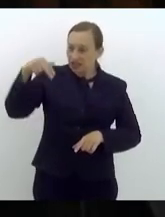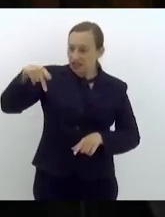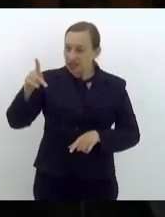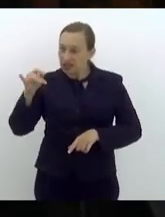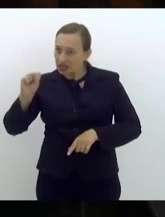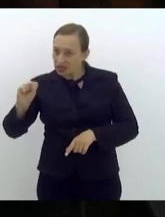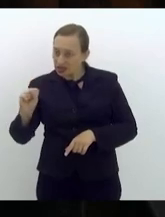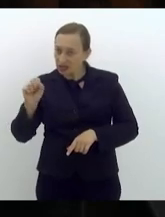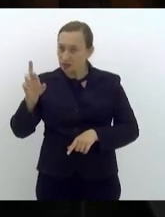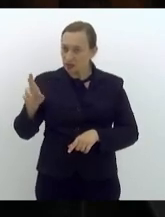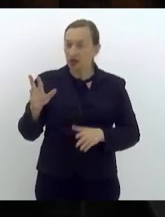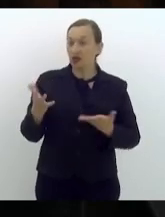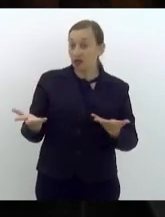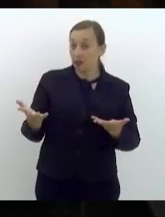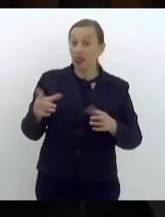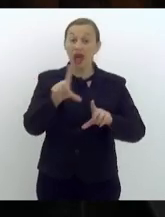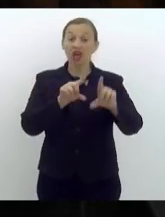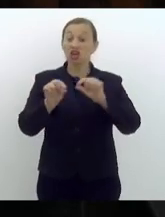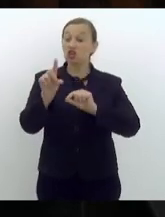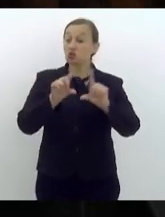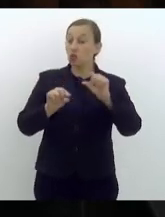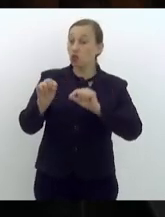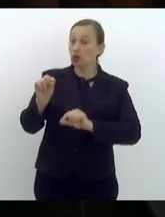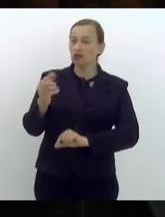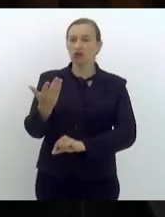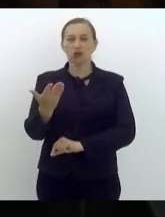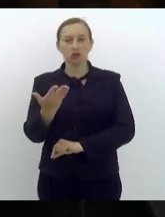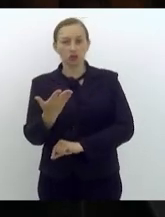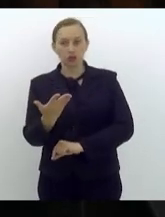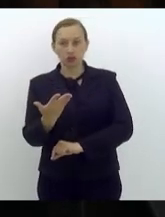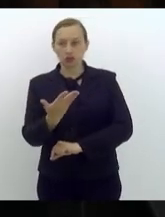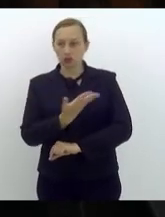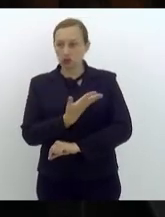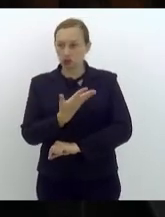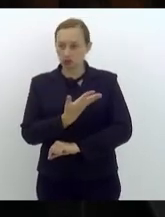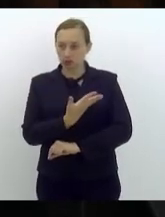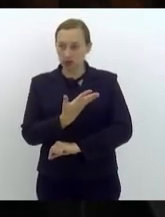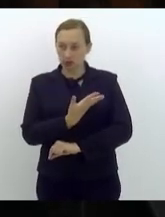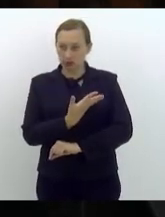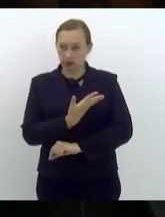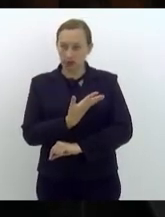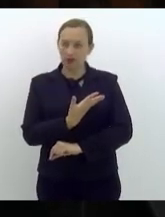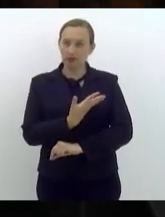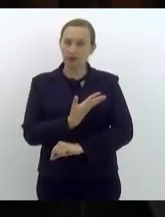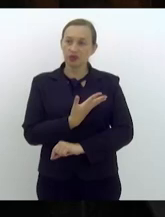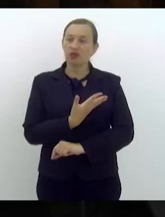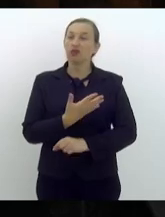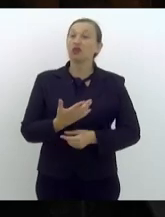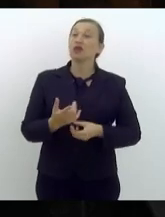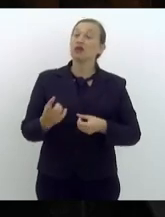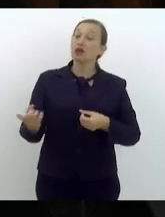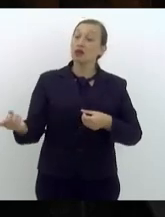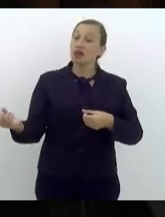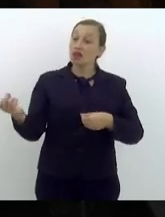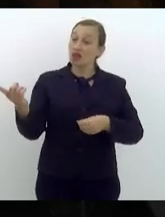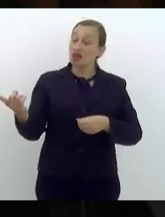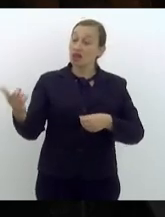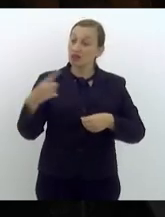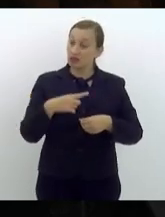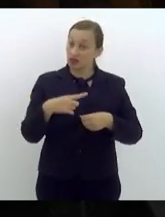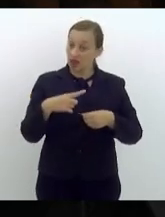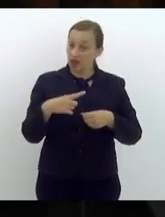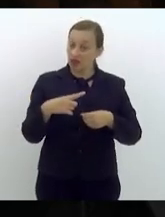por seleção pública, feita pelo Poder Executivo, mandaria para essa casa uma